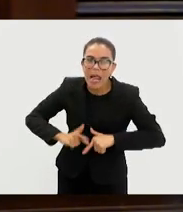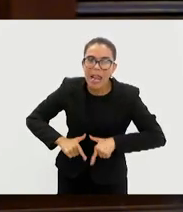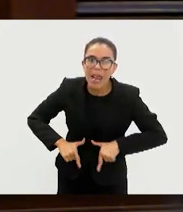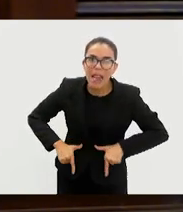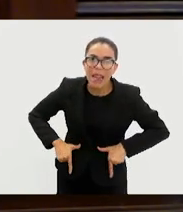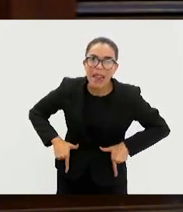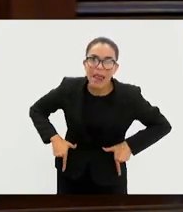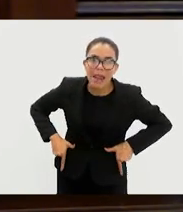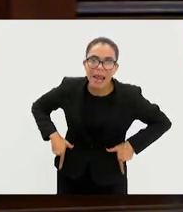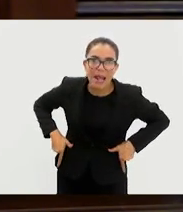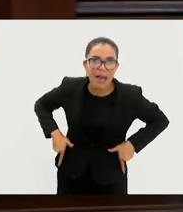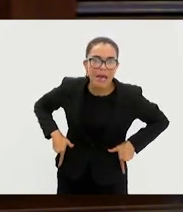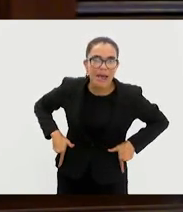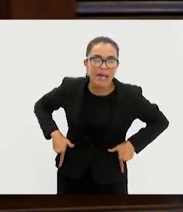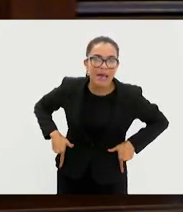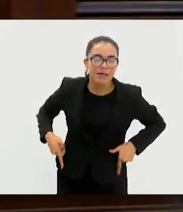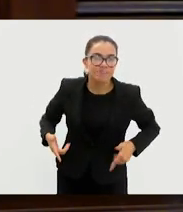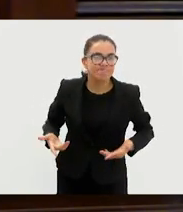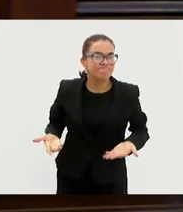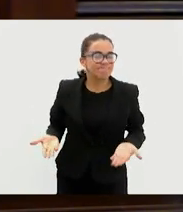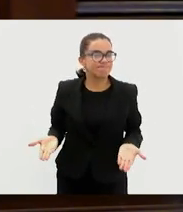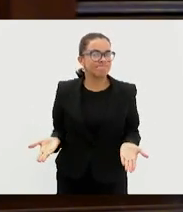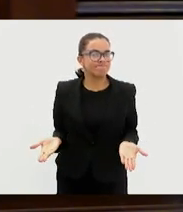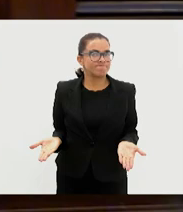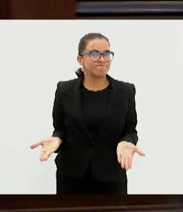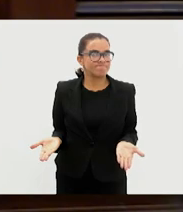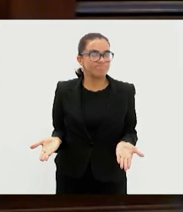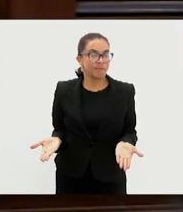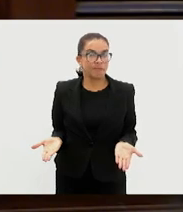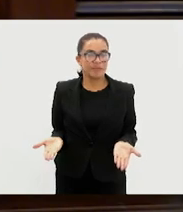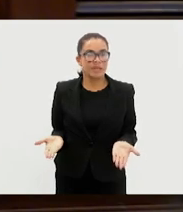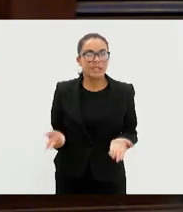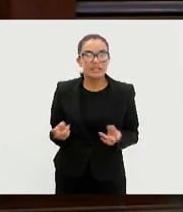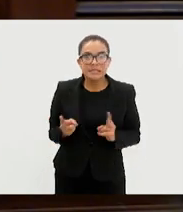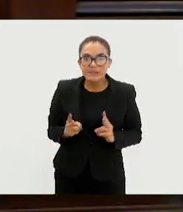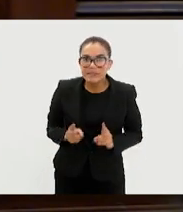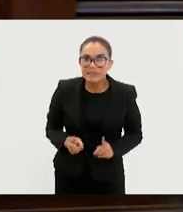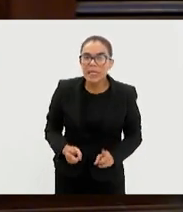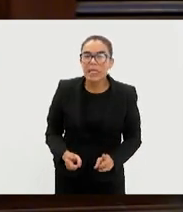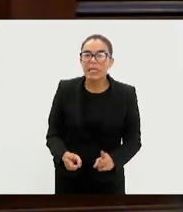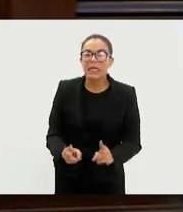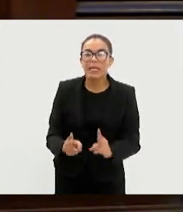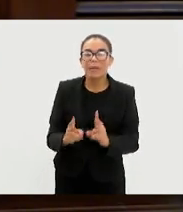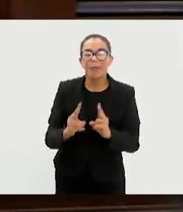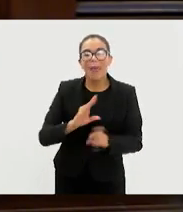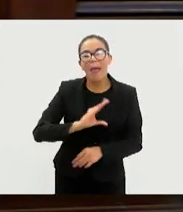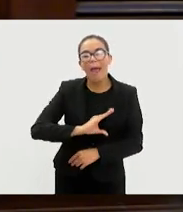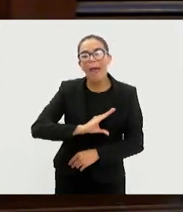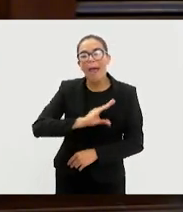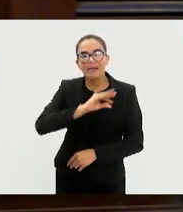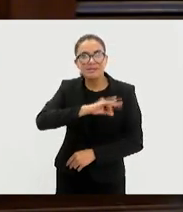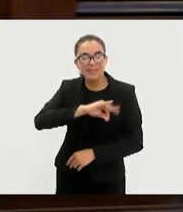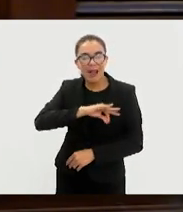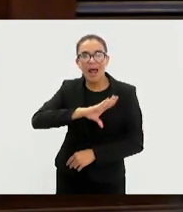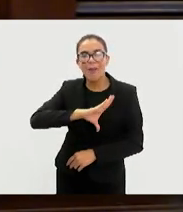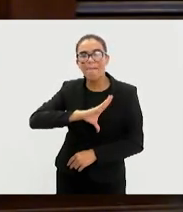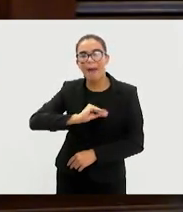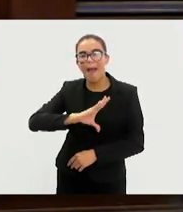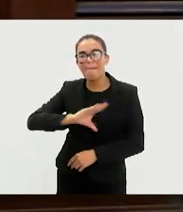De graça. E sempre recebendo os salários com atraso.